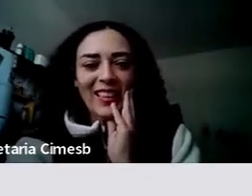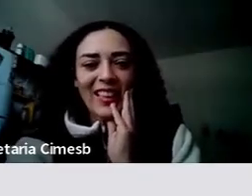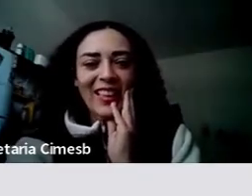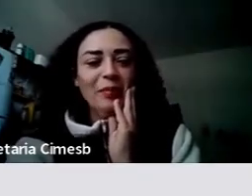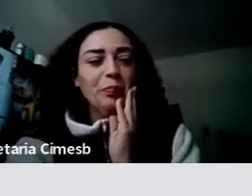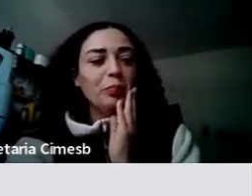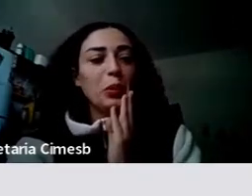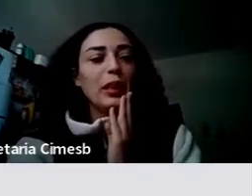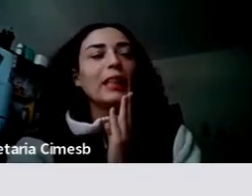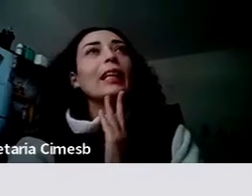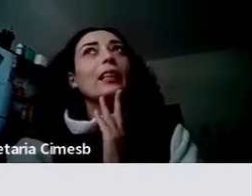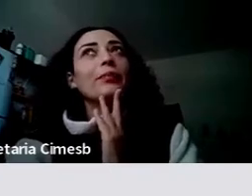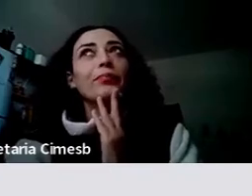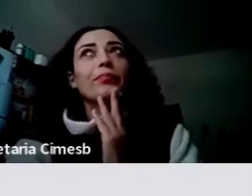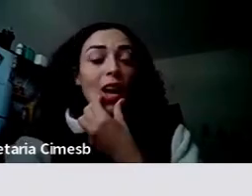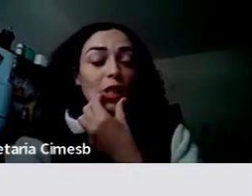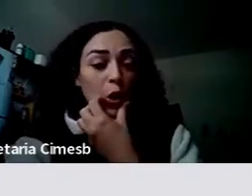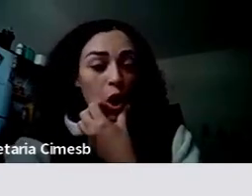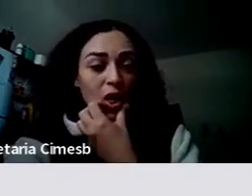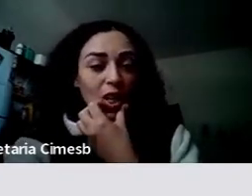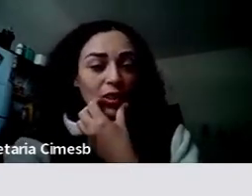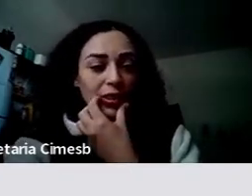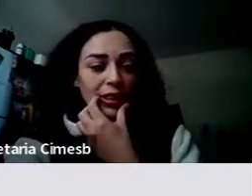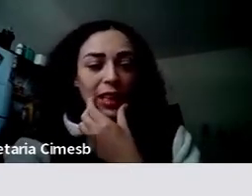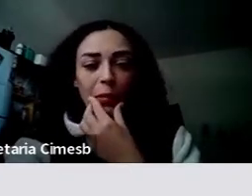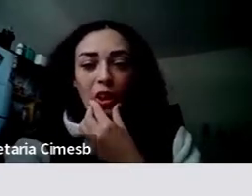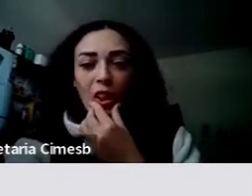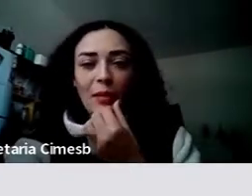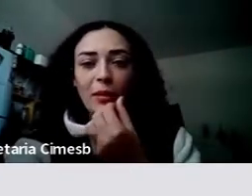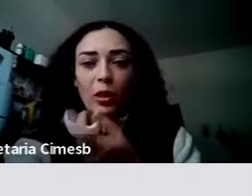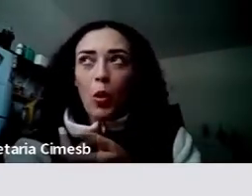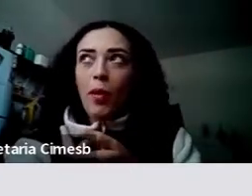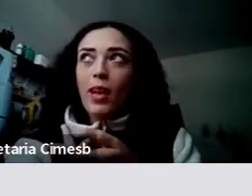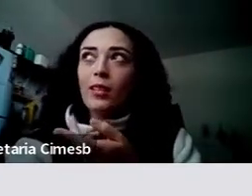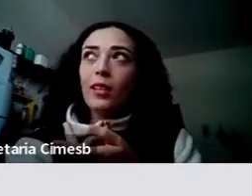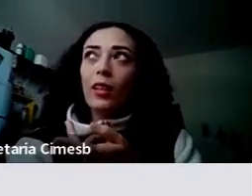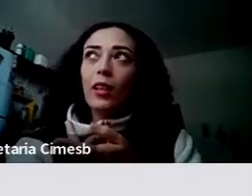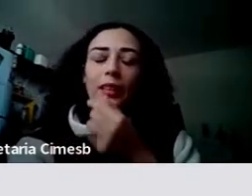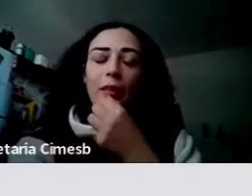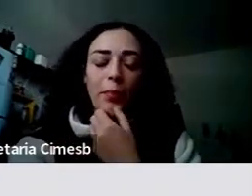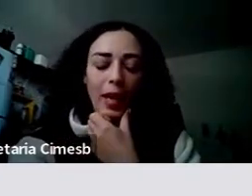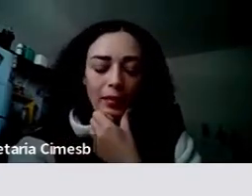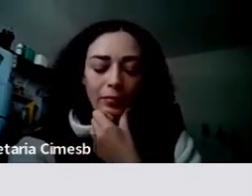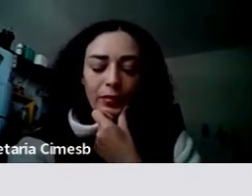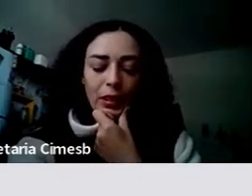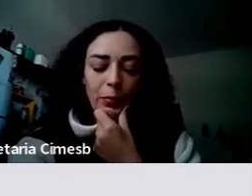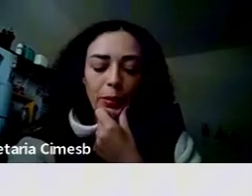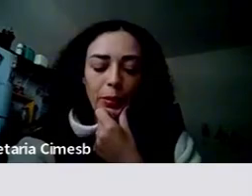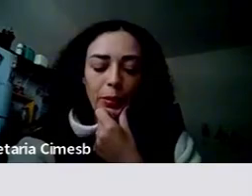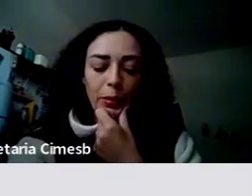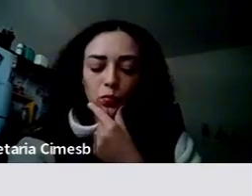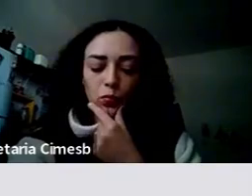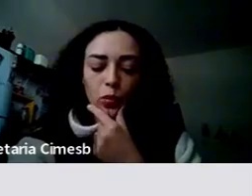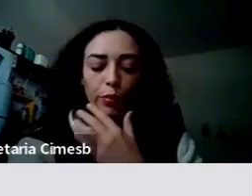primeira carteira, porque na escola, intérprete de Libras só começa a participar,